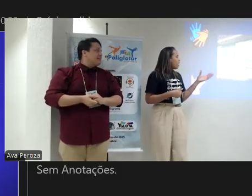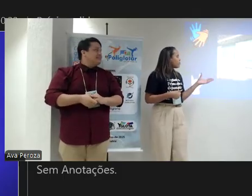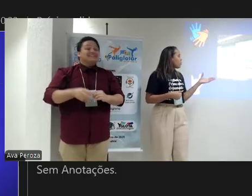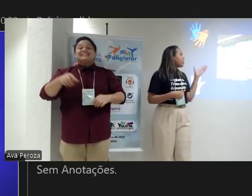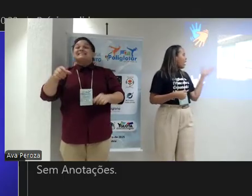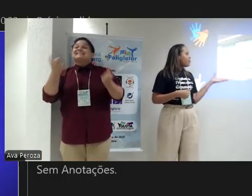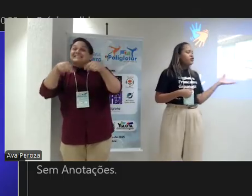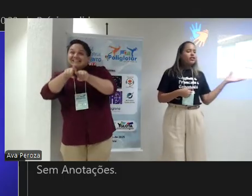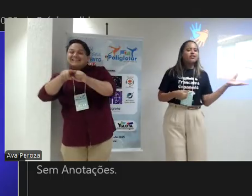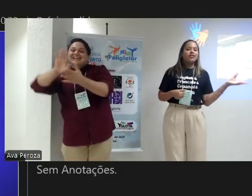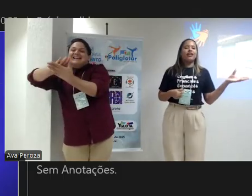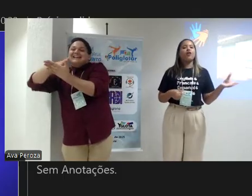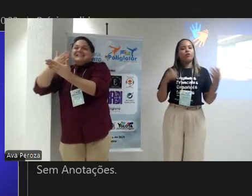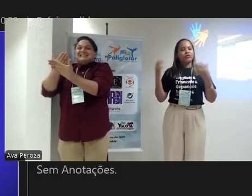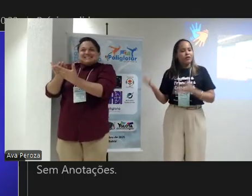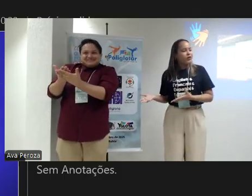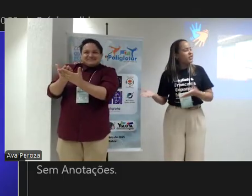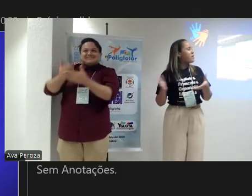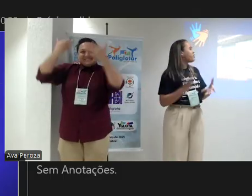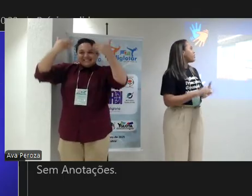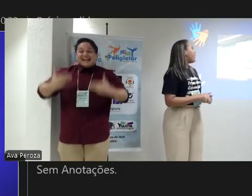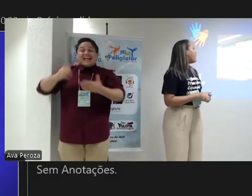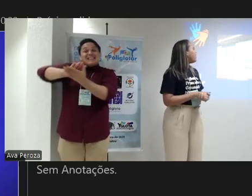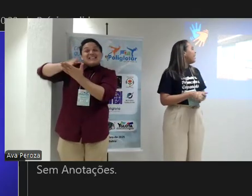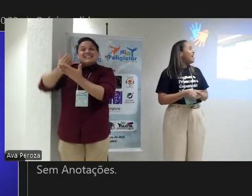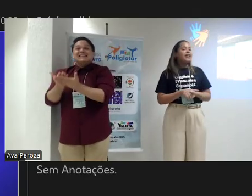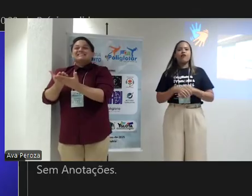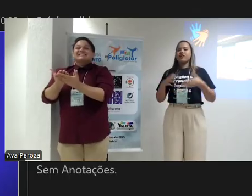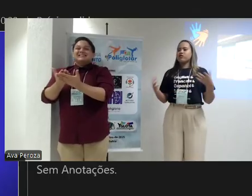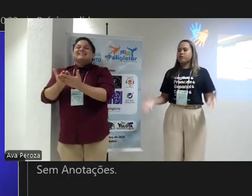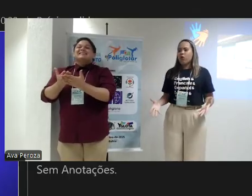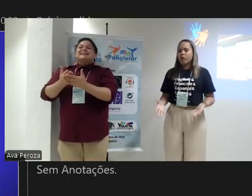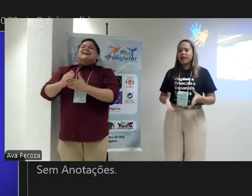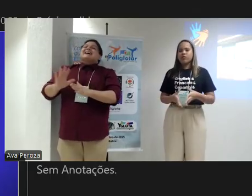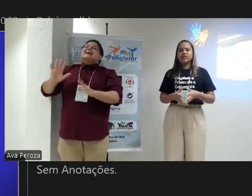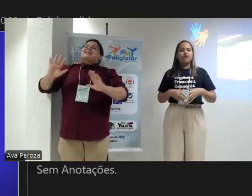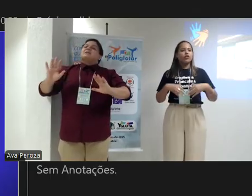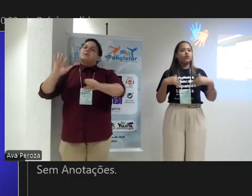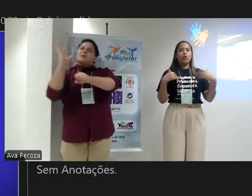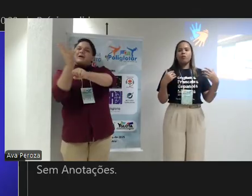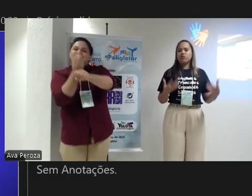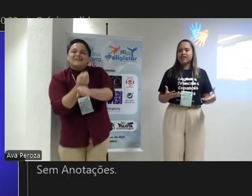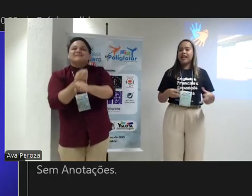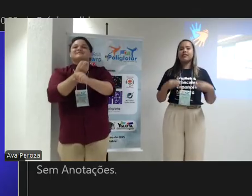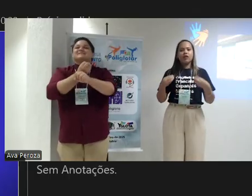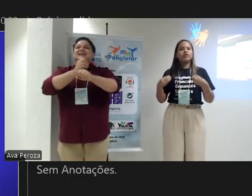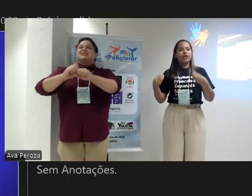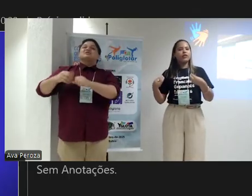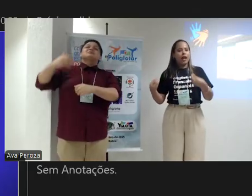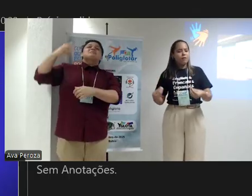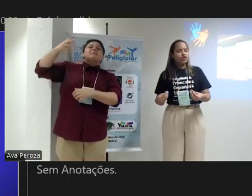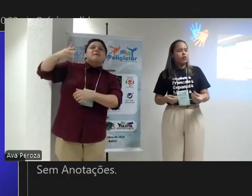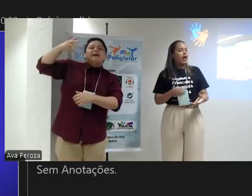que temos são intérpretes, né? Como eu tenho aqui um intérprete também. Em eventos públicos, eventos com música, temos